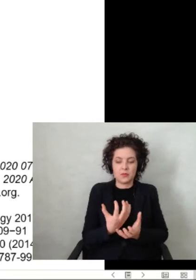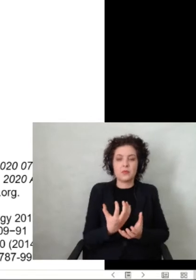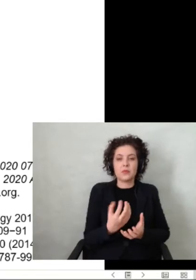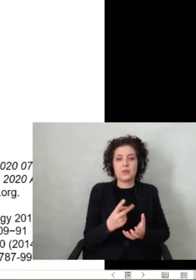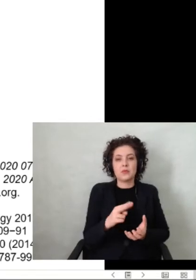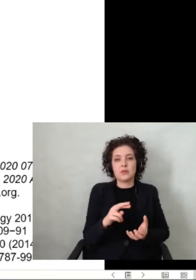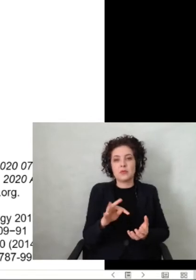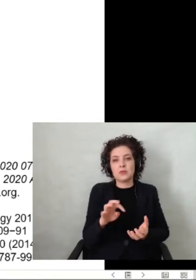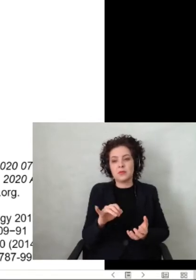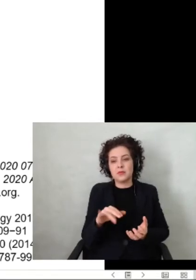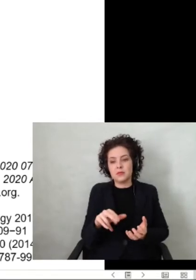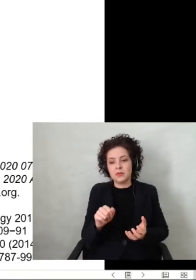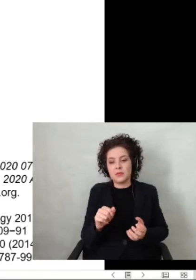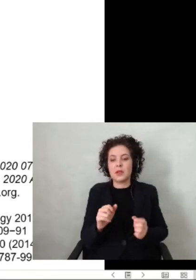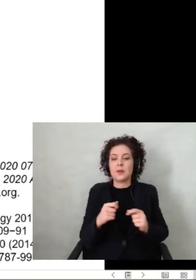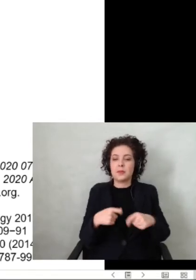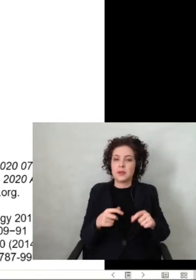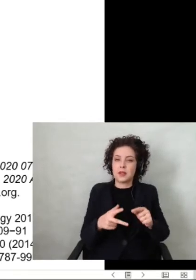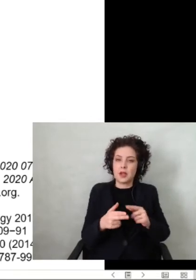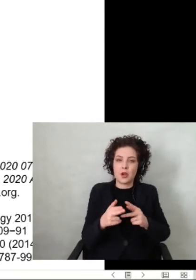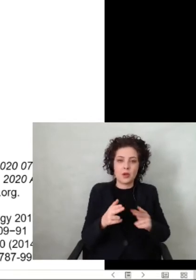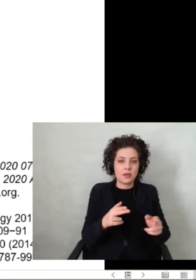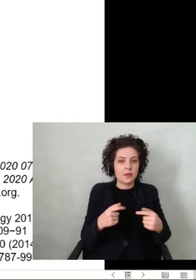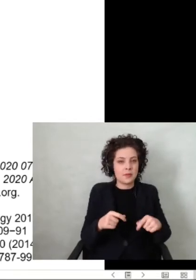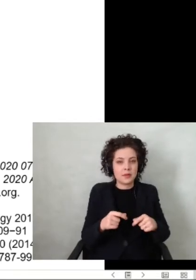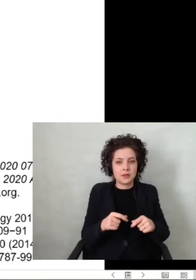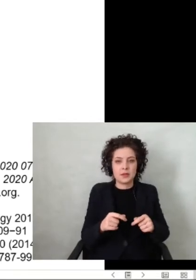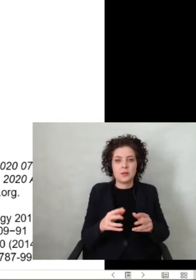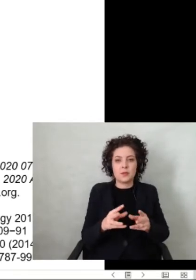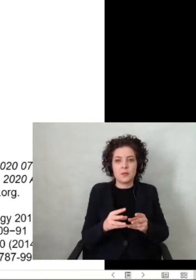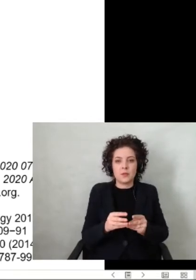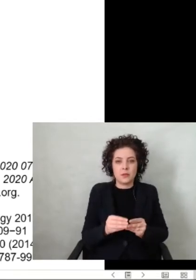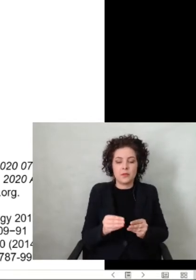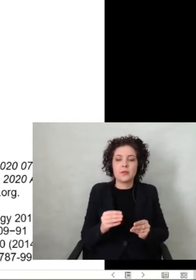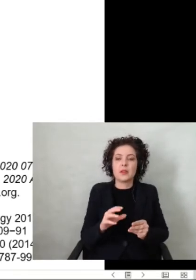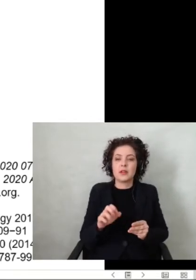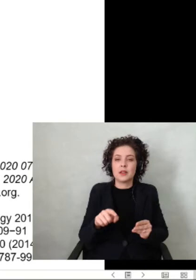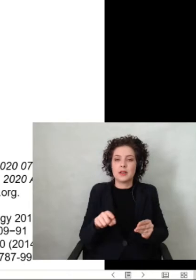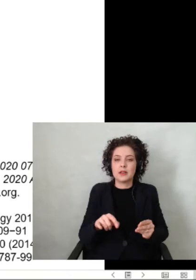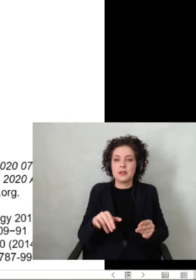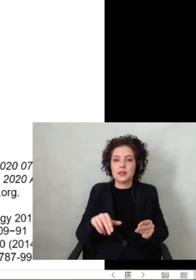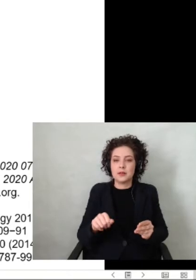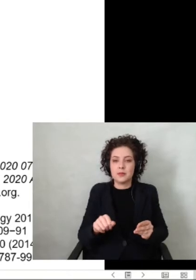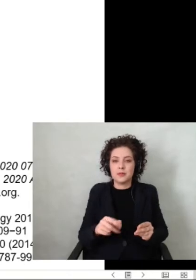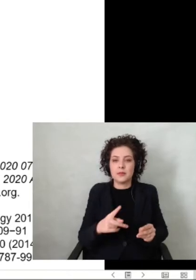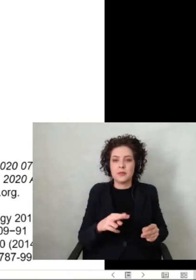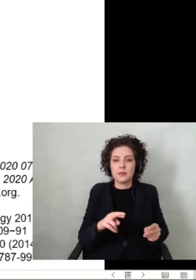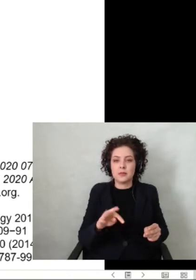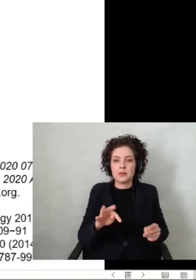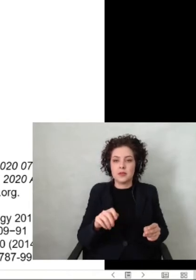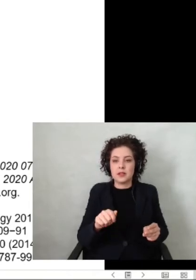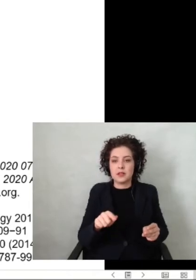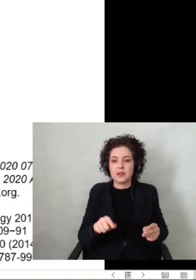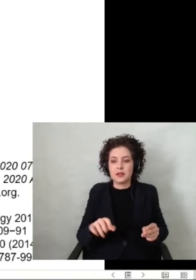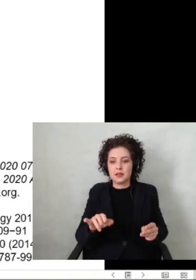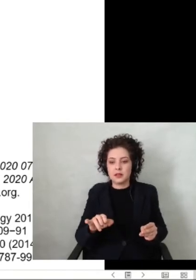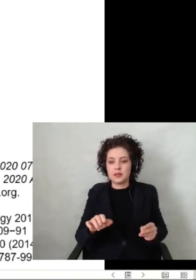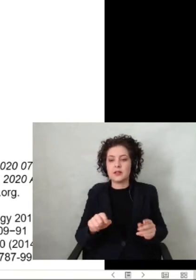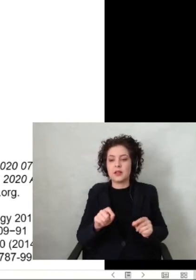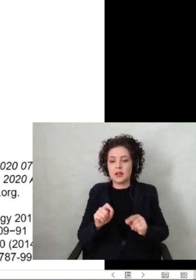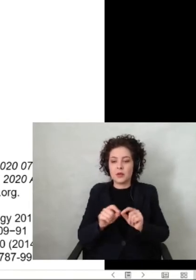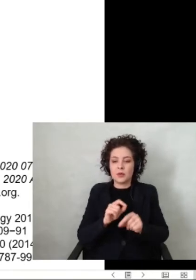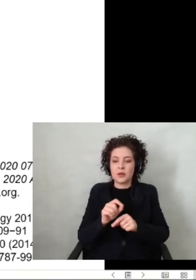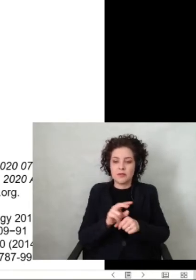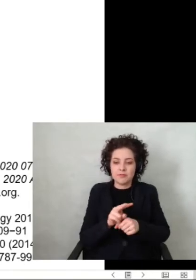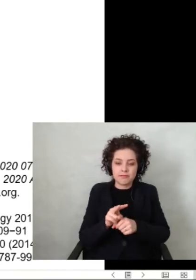ser cortadas, elas precisam ser clivadas, e existe uma enzima chamada protease que vai clivar essas proteínas.